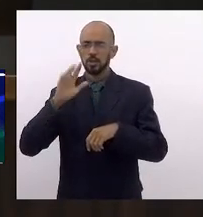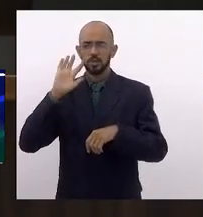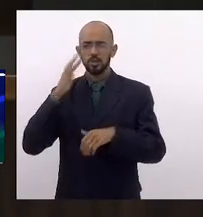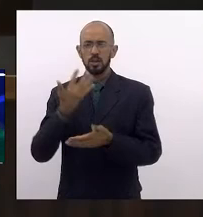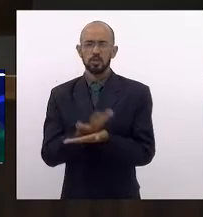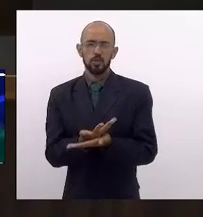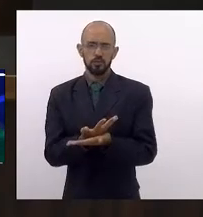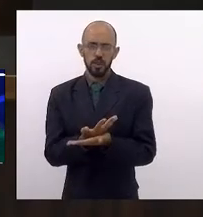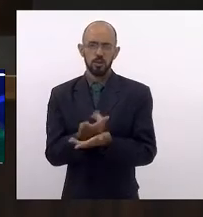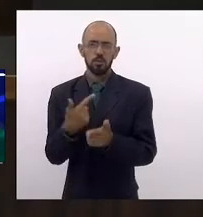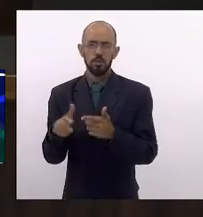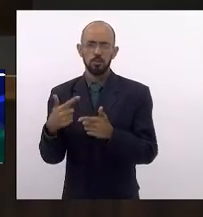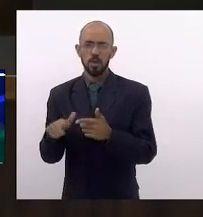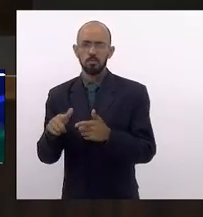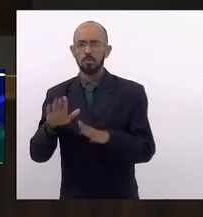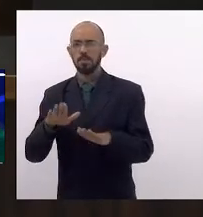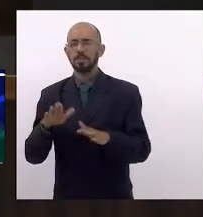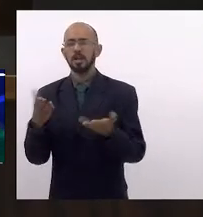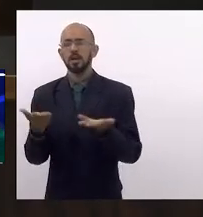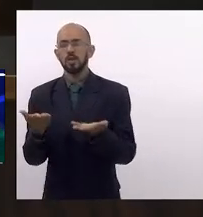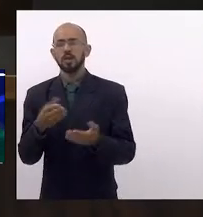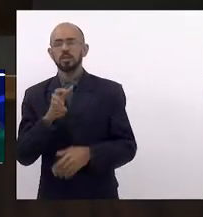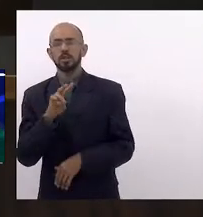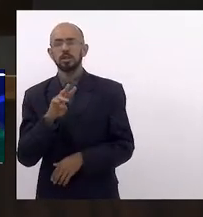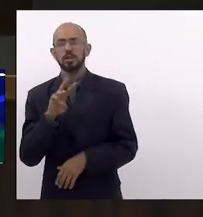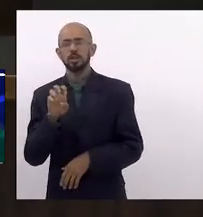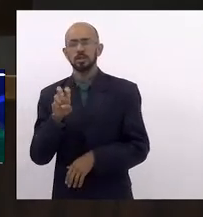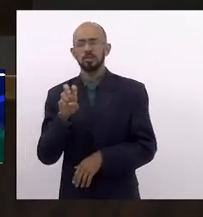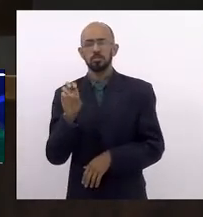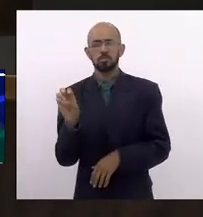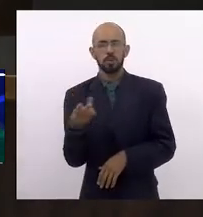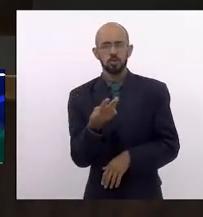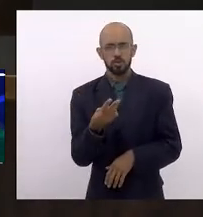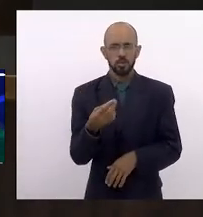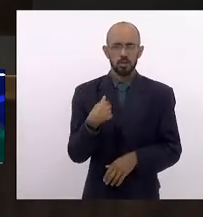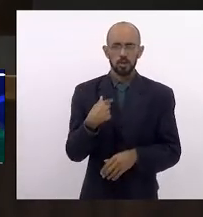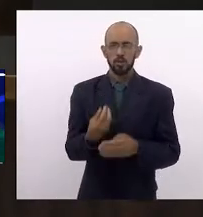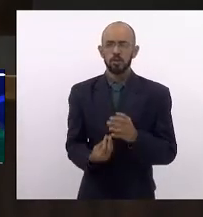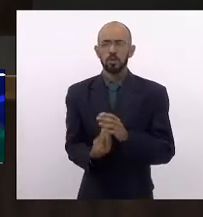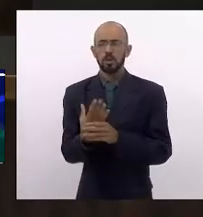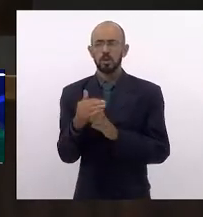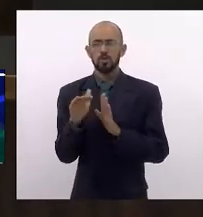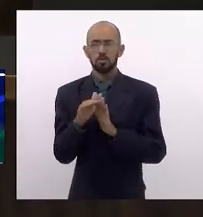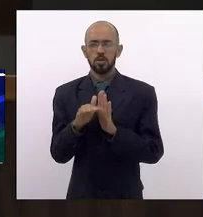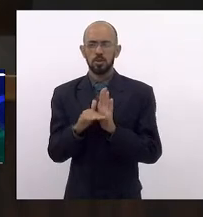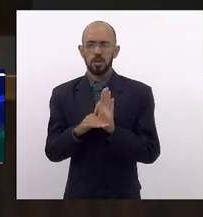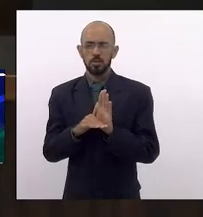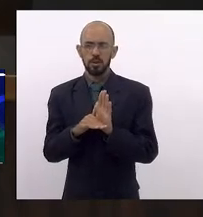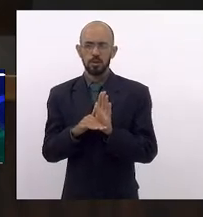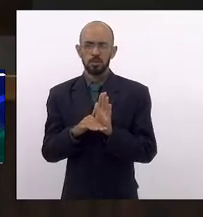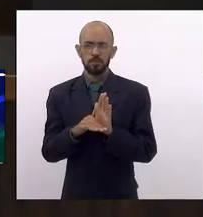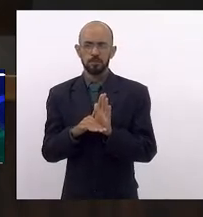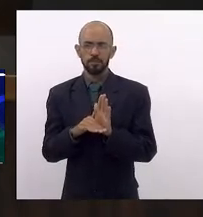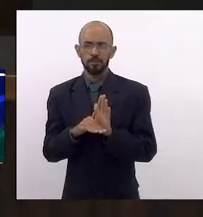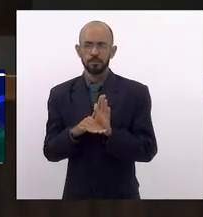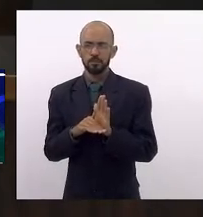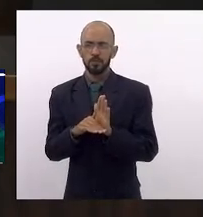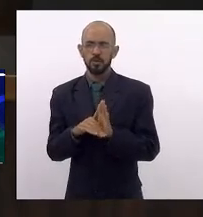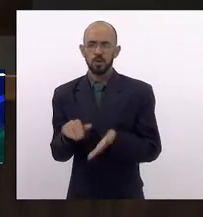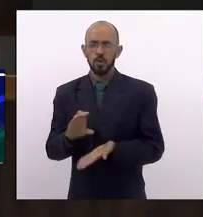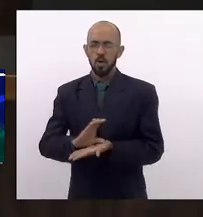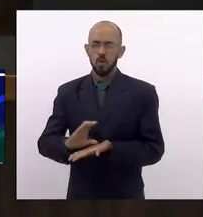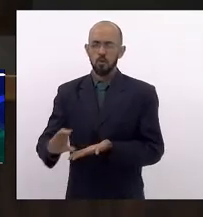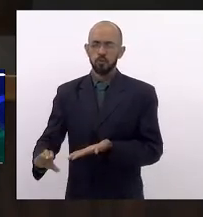agora tem uma história de mais de 35 milhões eu tô querendo um programa e esse recurso fonte do recurso o fundo